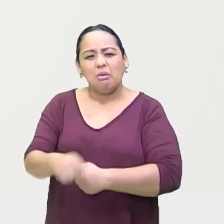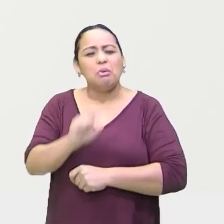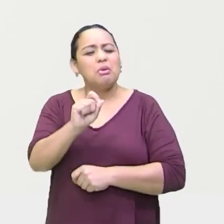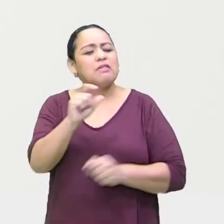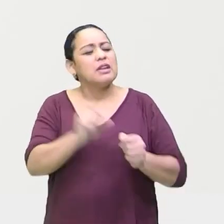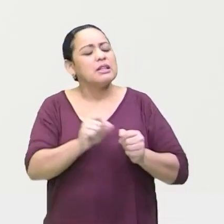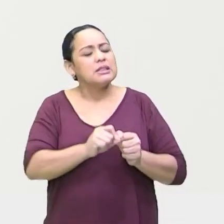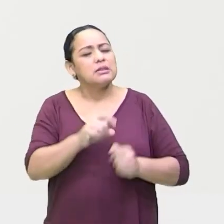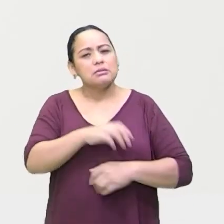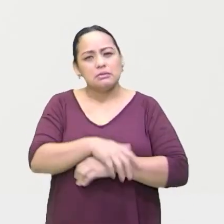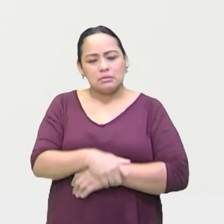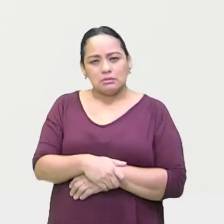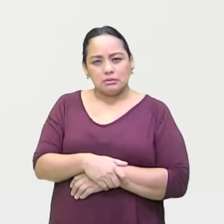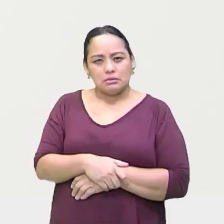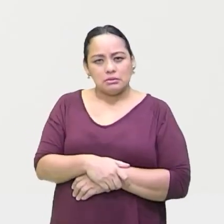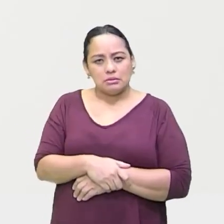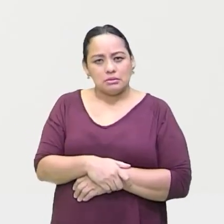aqui?